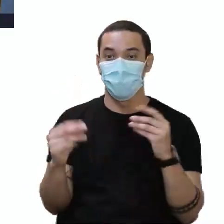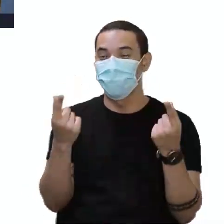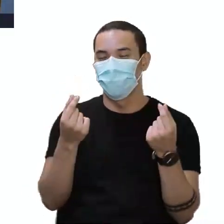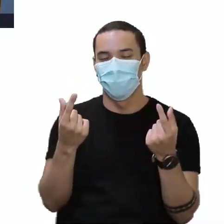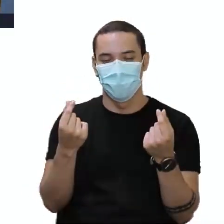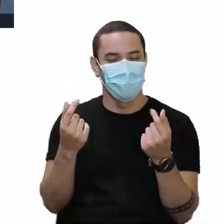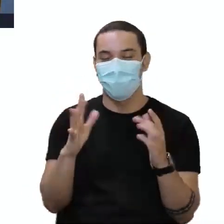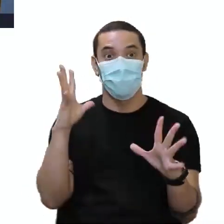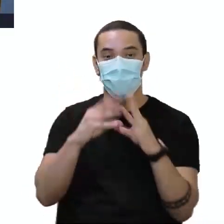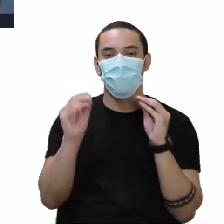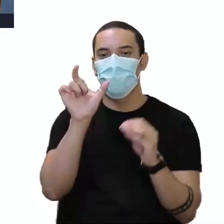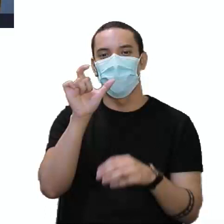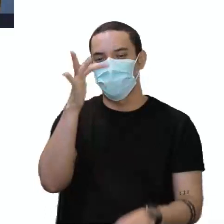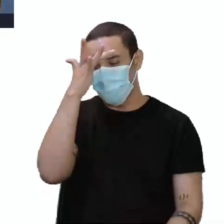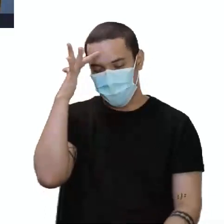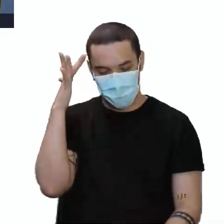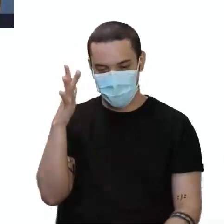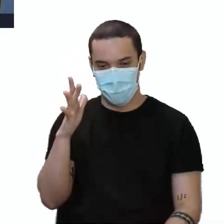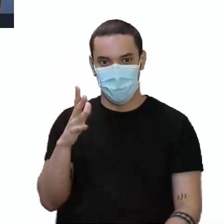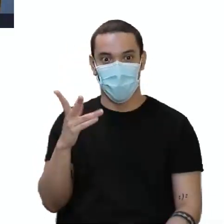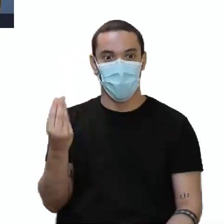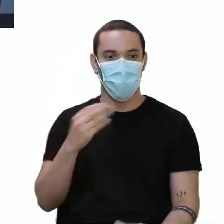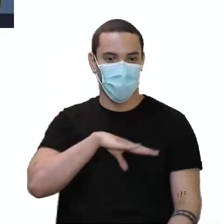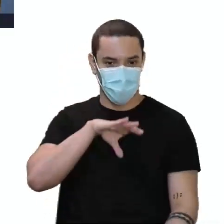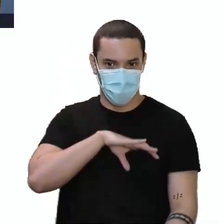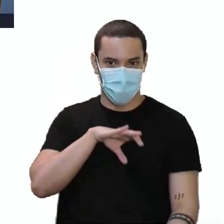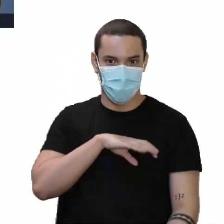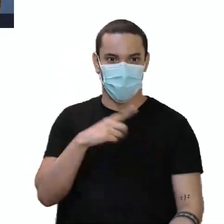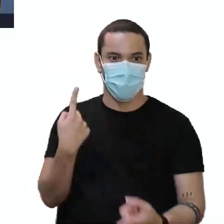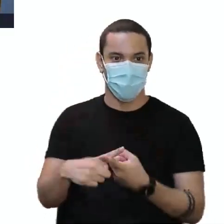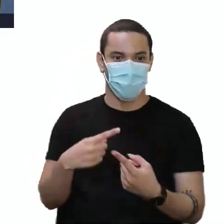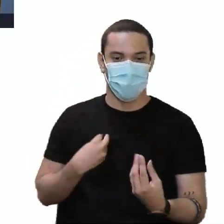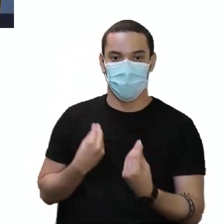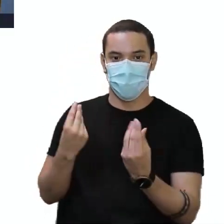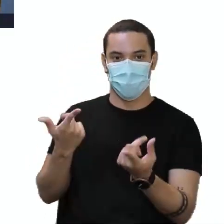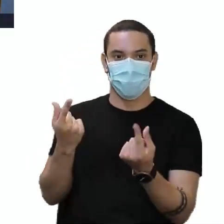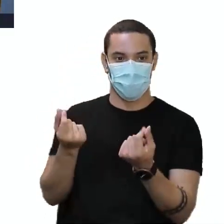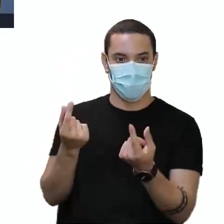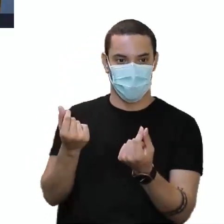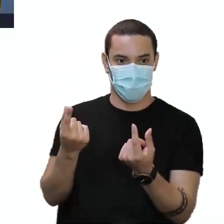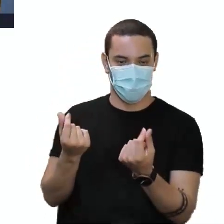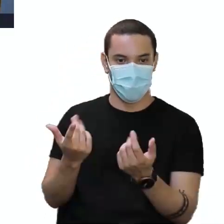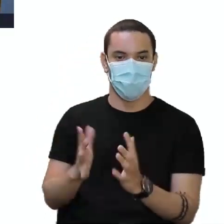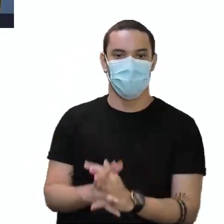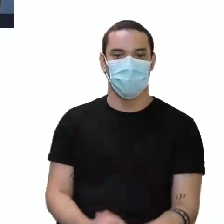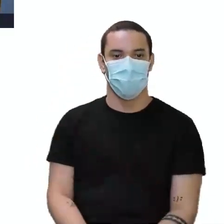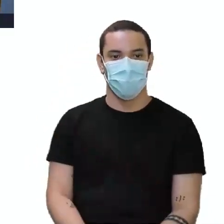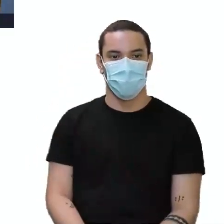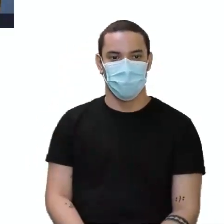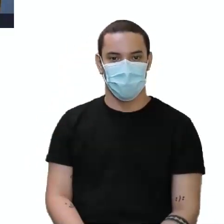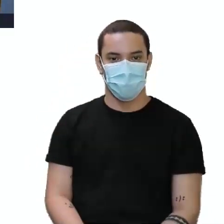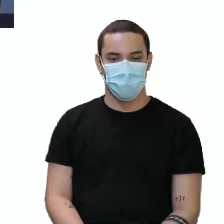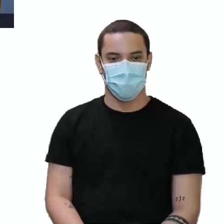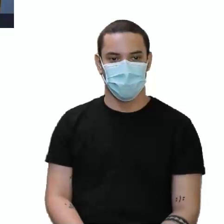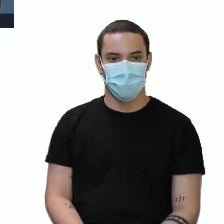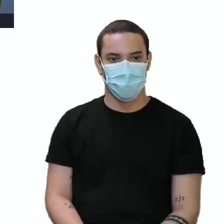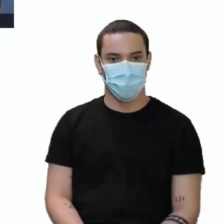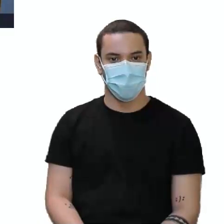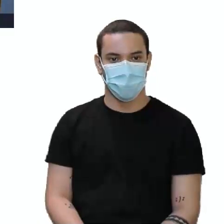gente. Quando você dá dinheiro porque alguém te ajudou com alguma coisa. Enfim, tudo bem. Tip, esqueci, é dinheiro,